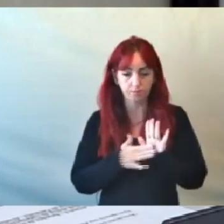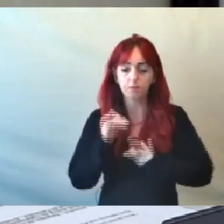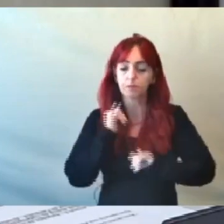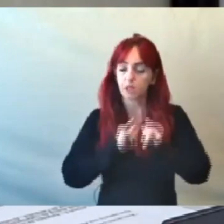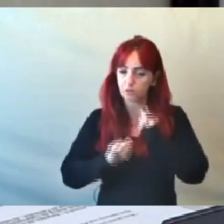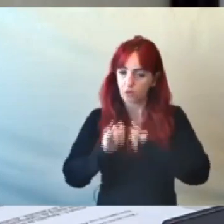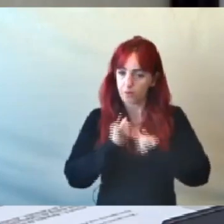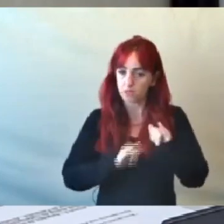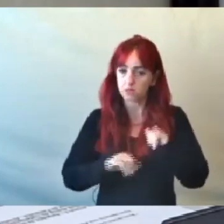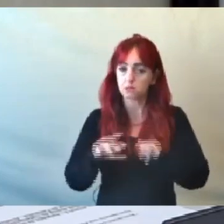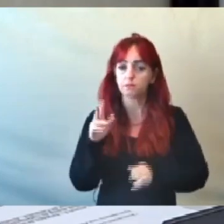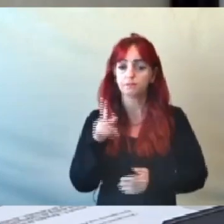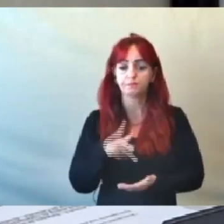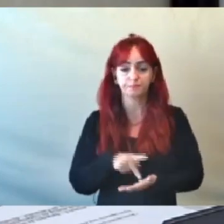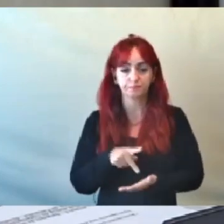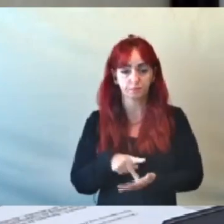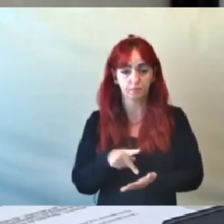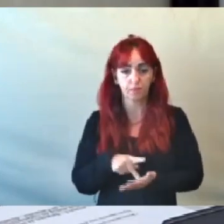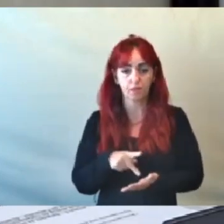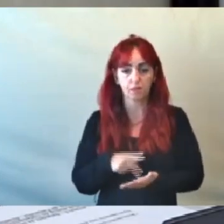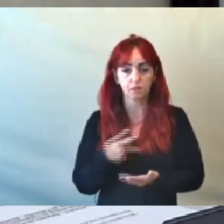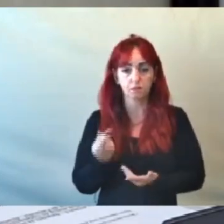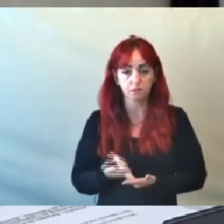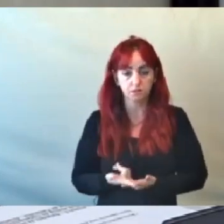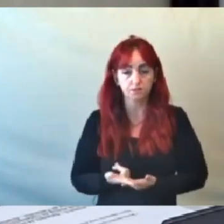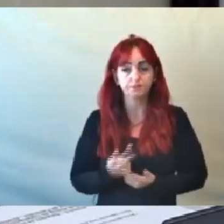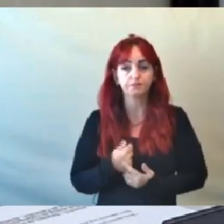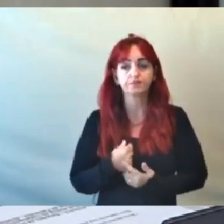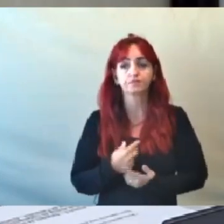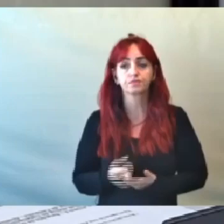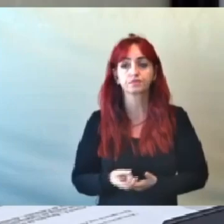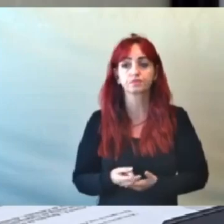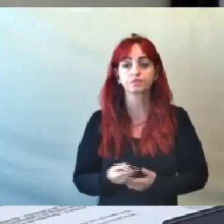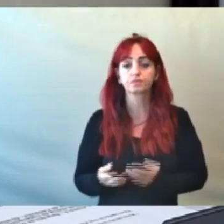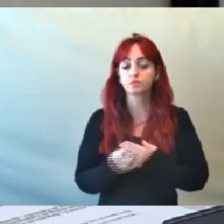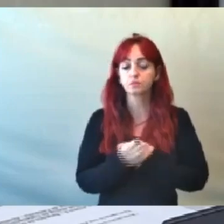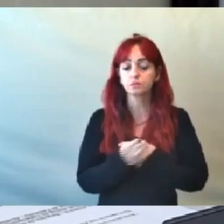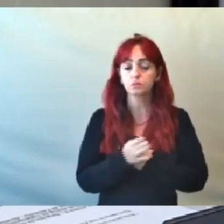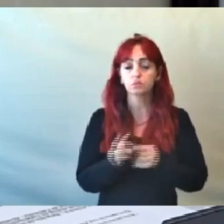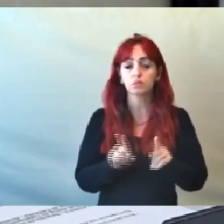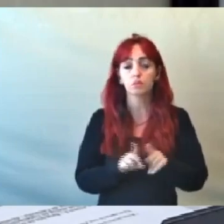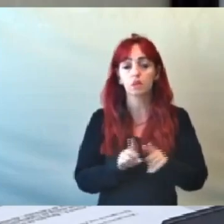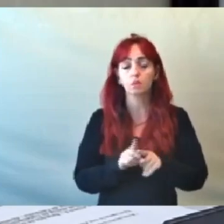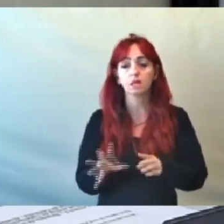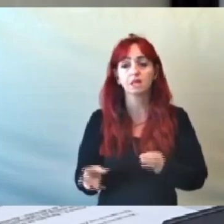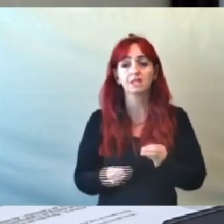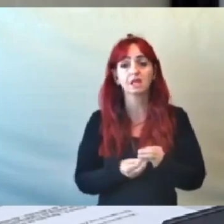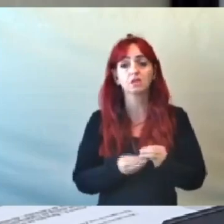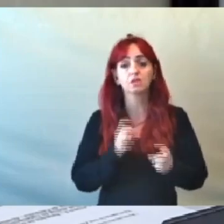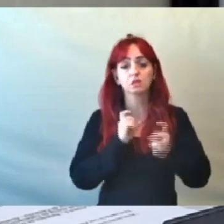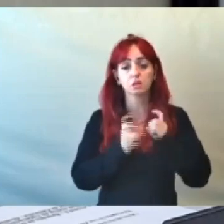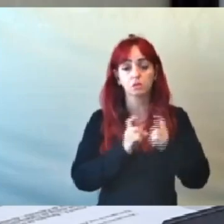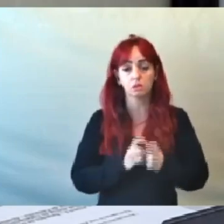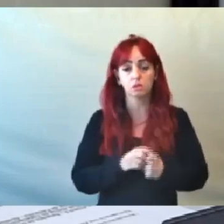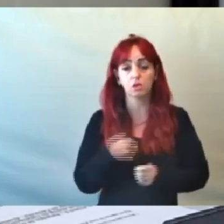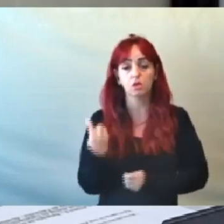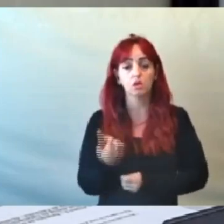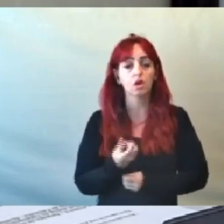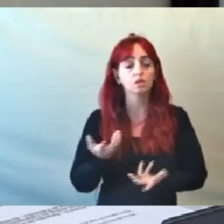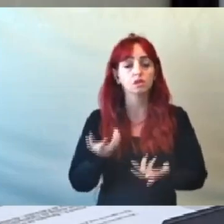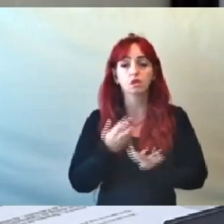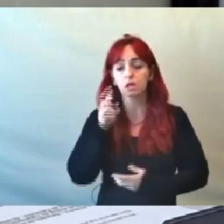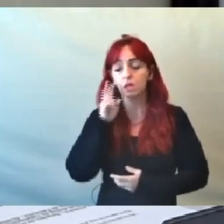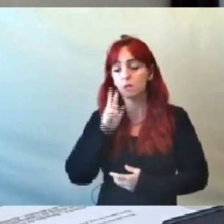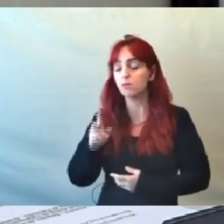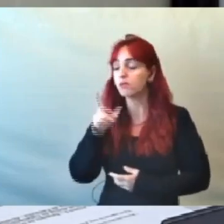nos respalda também dentro dessa atuação da CPI. Nós não queremos ver uma Lagoa da Pampulha no estado